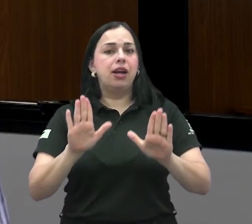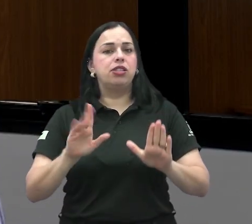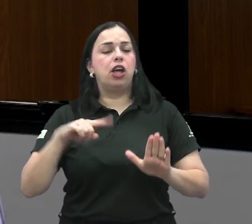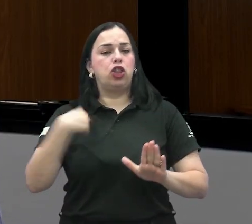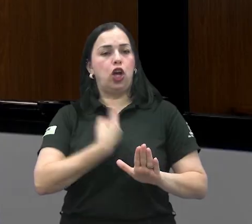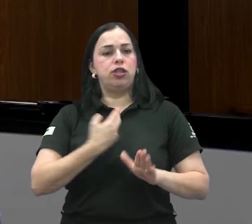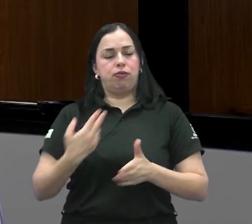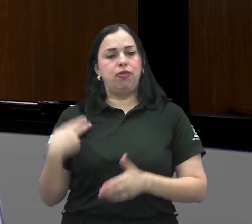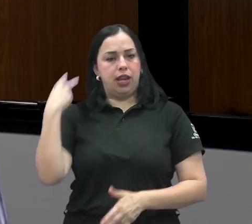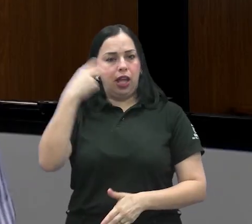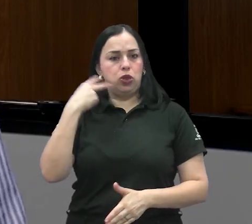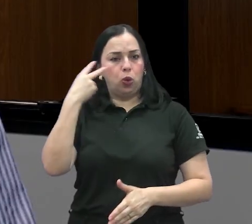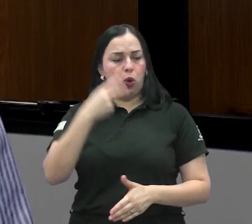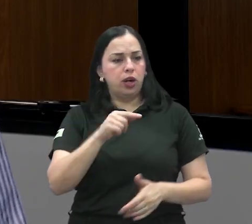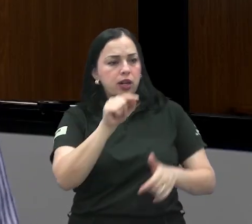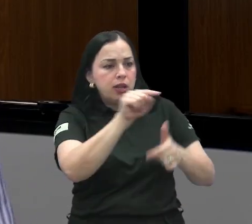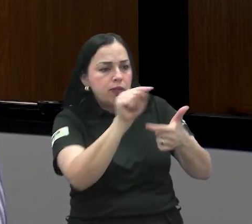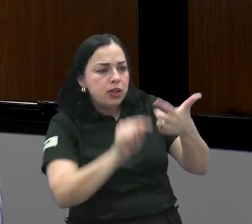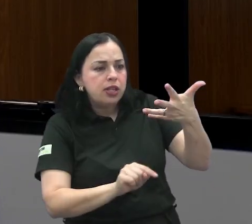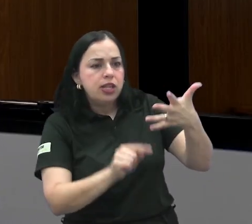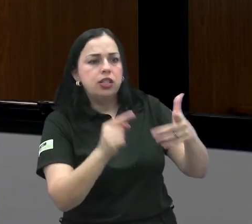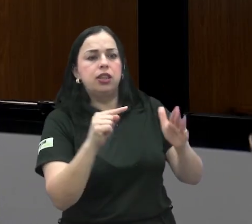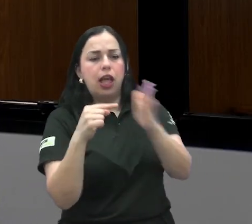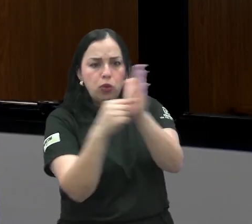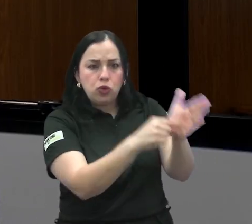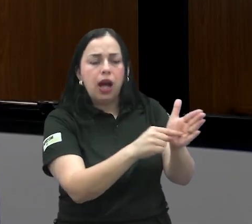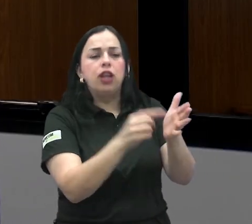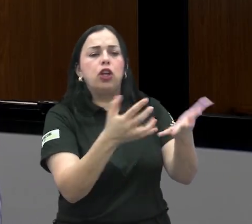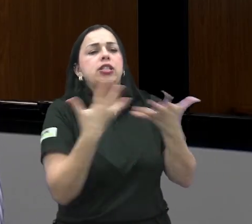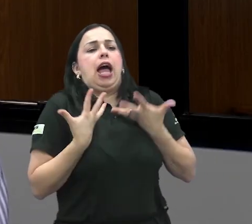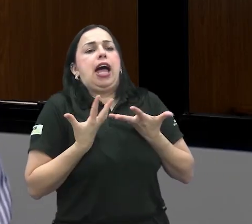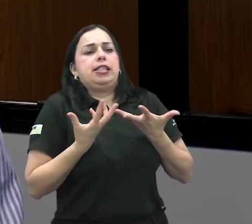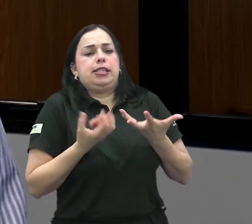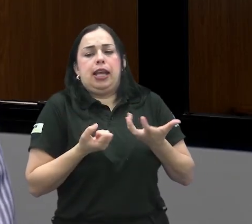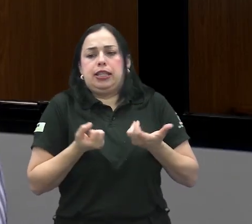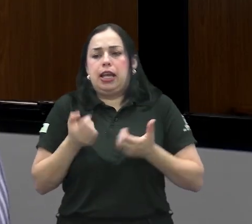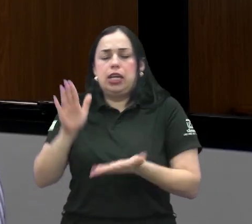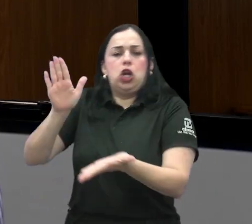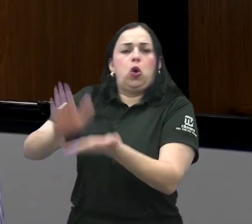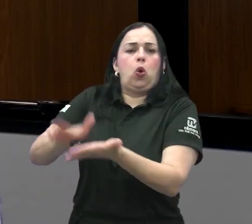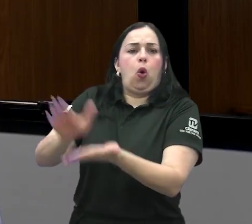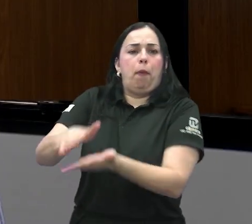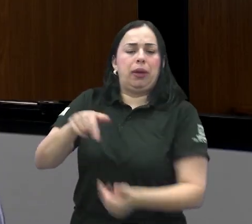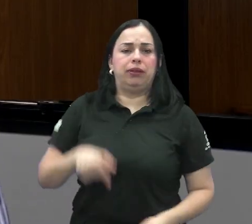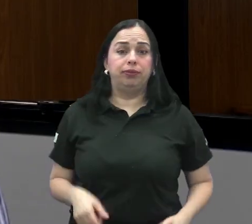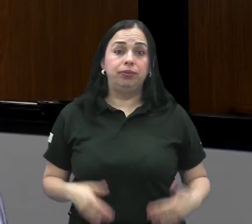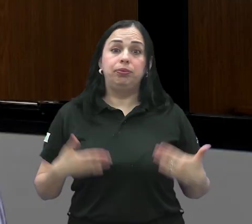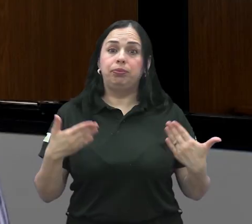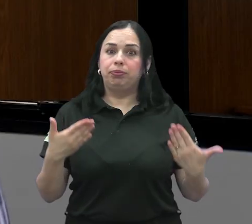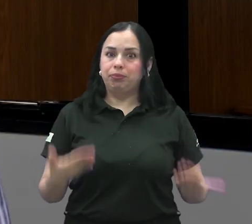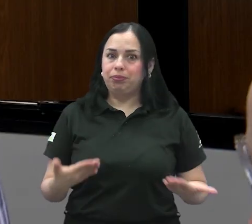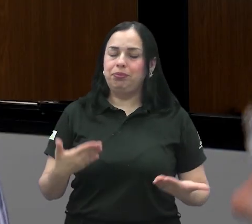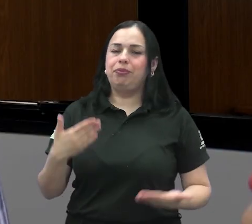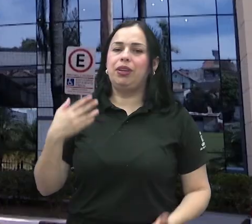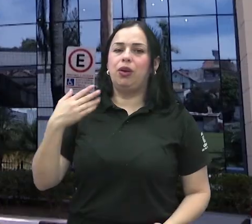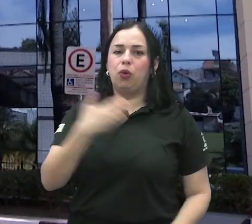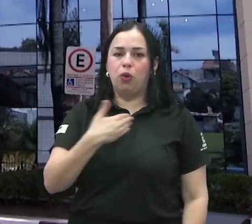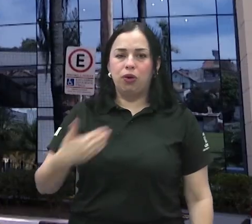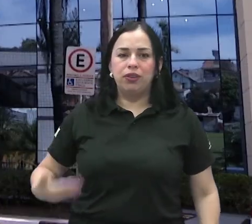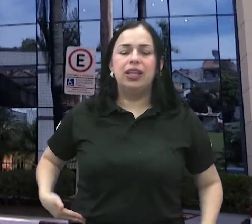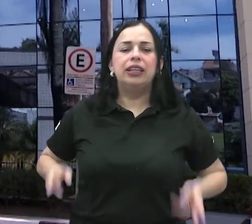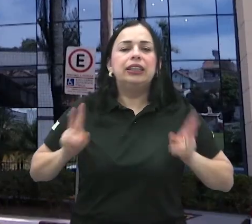Mas a Câmara Municipal está aqui de braço aberto para colher as denúncias e a gente trabalhar em cima deles para que eles possam resolver os problemas.